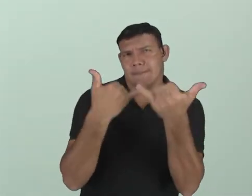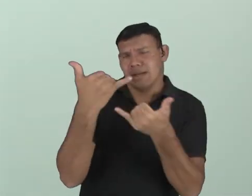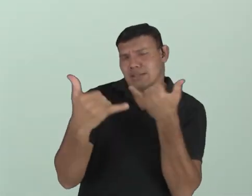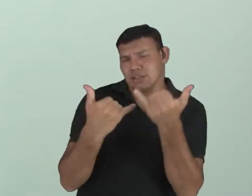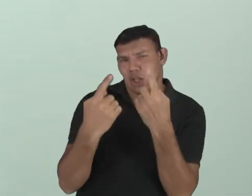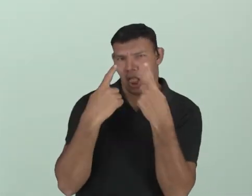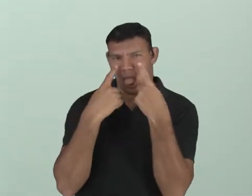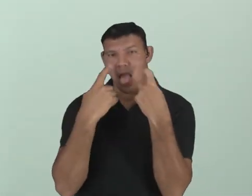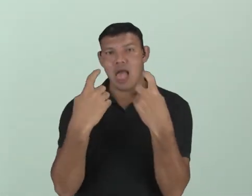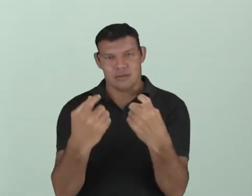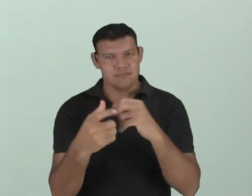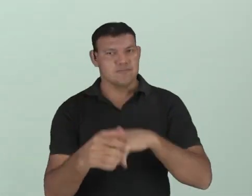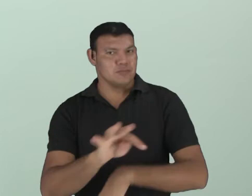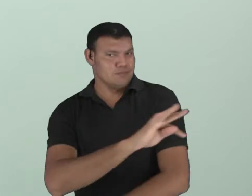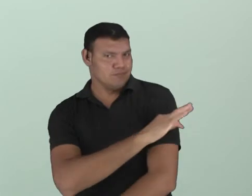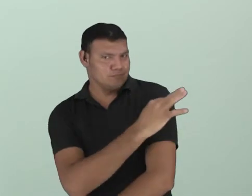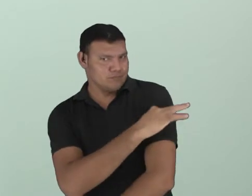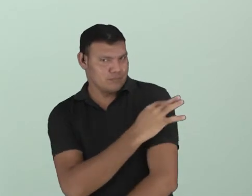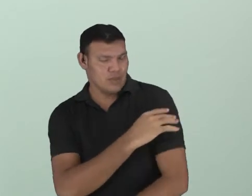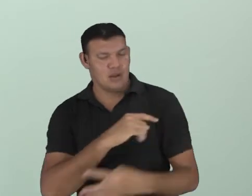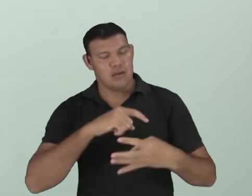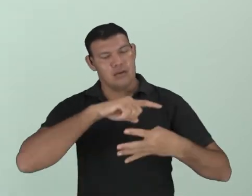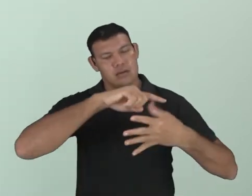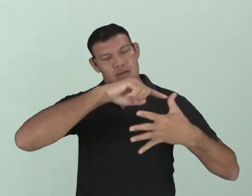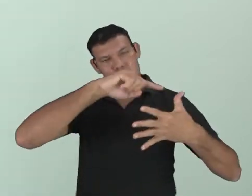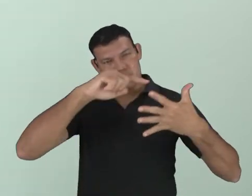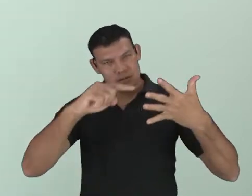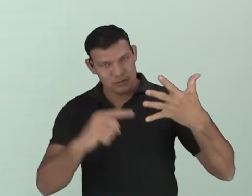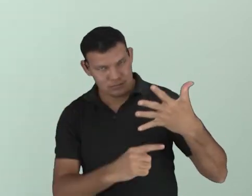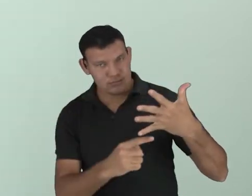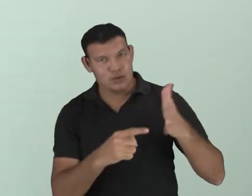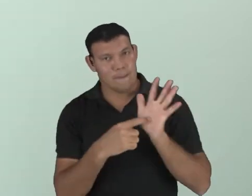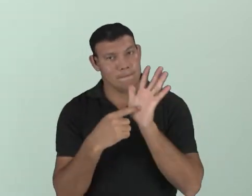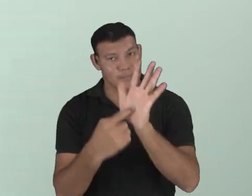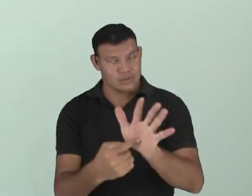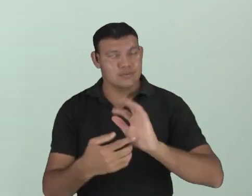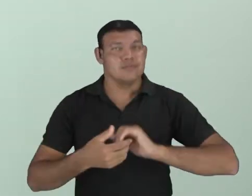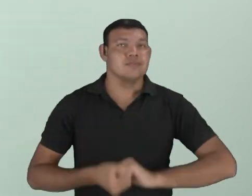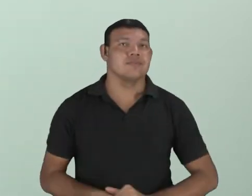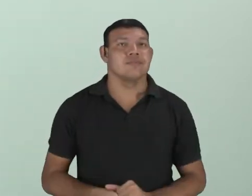utilize essa técnica ou esses 5 pontos que eu vou apresentar aqui para vocês.